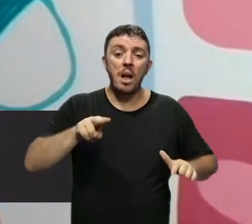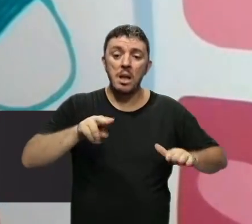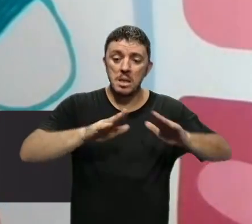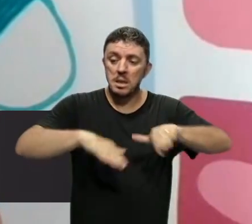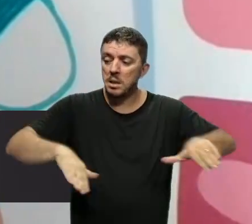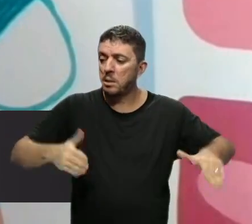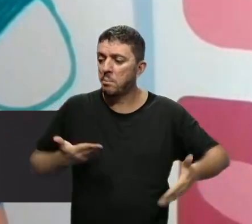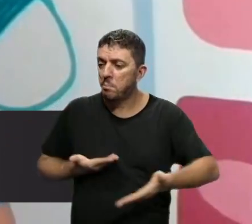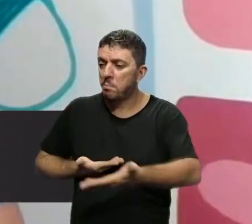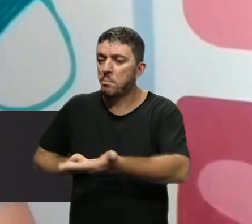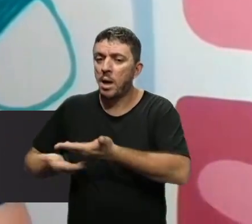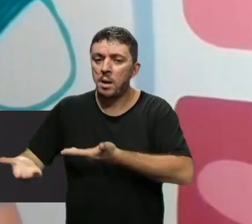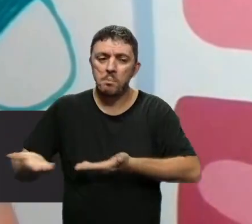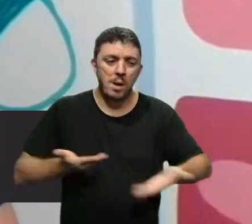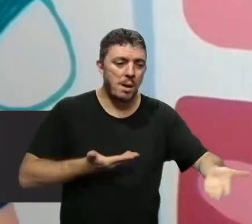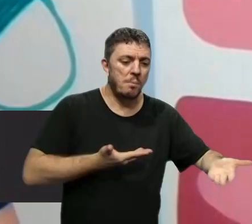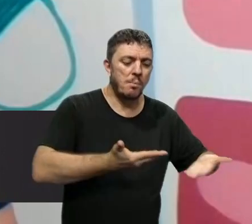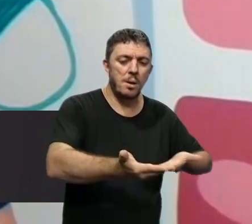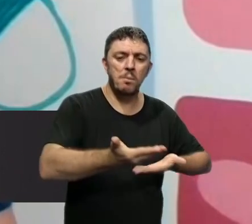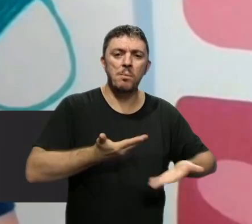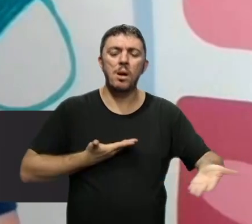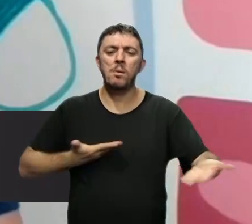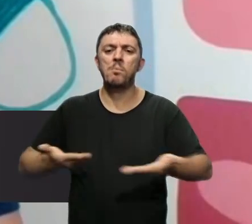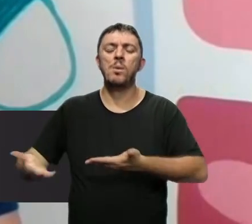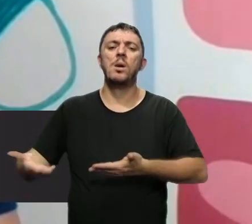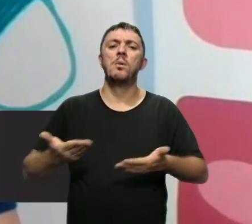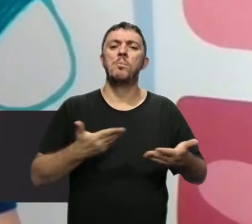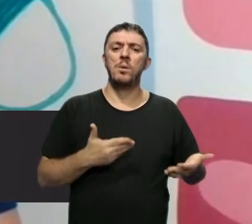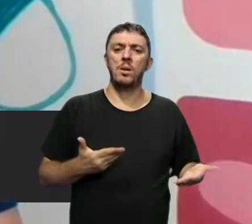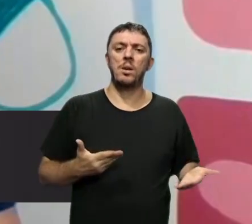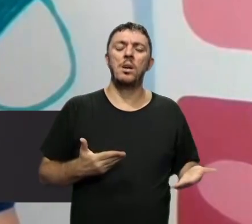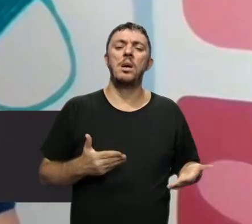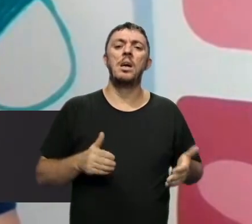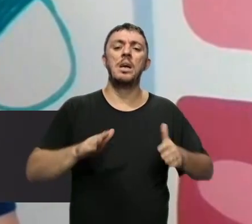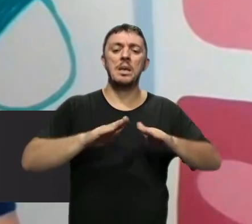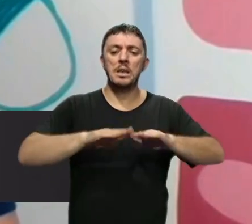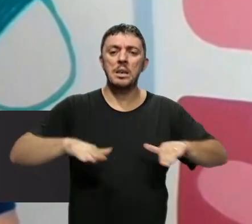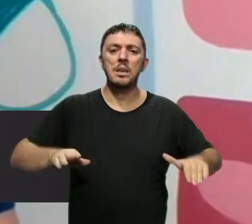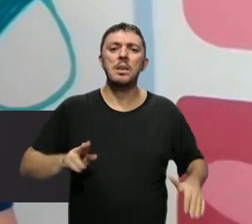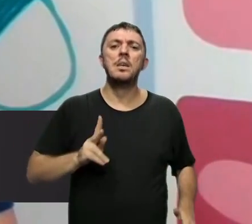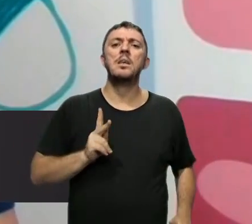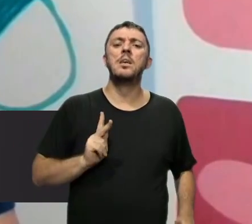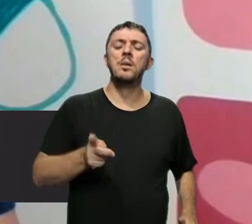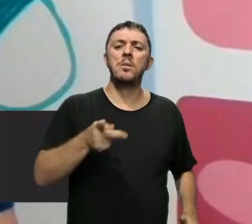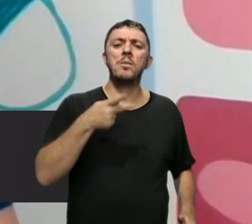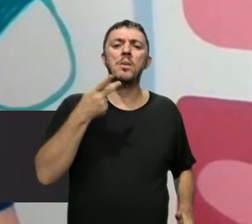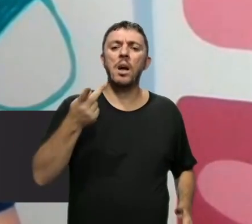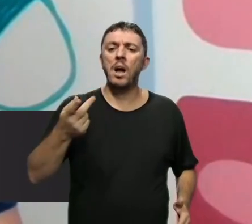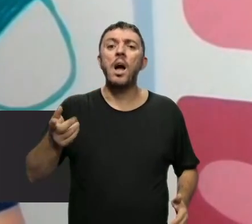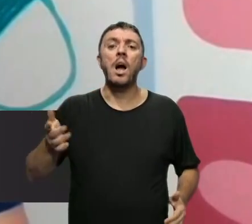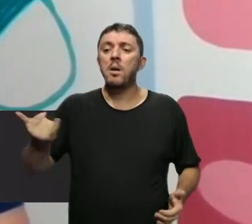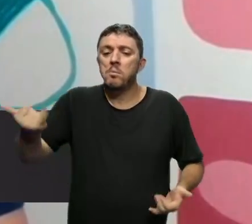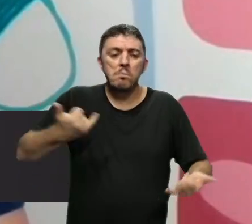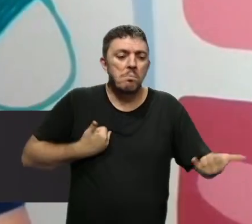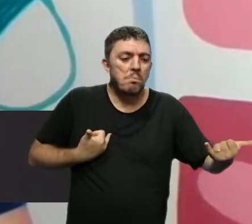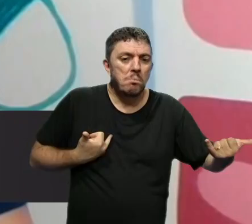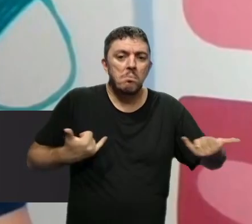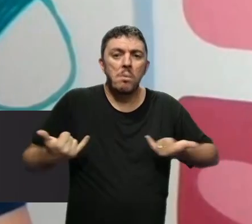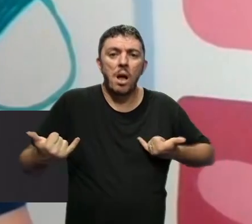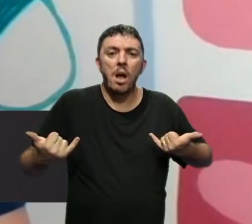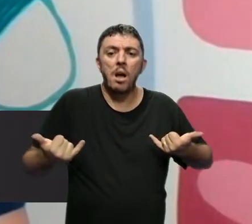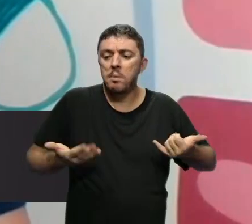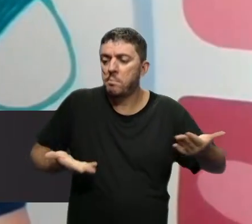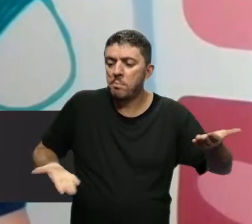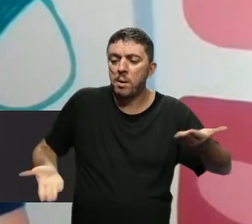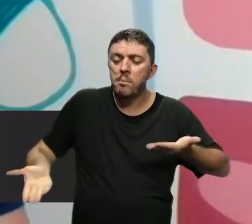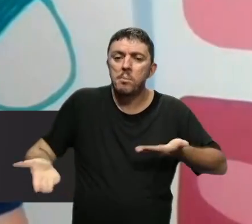muitas pistas de como a gente consegue fazer essa relação acontecer naquele espaço, elas vão nos dando dicas, né?